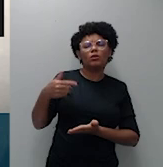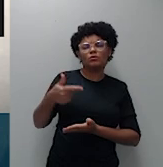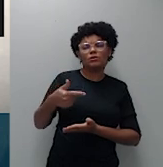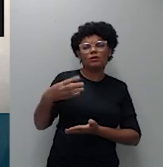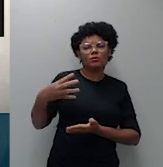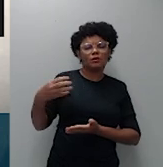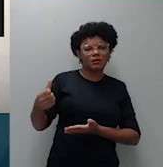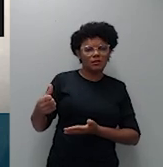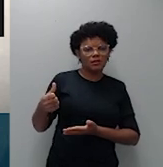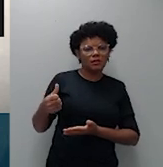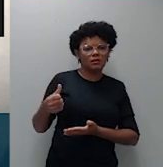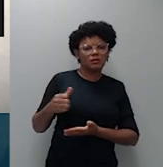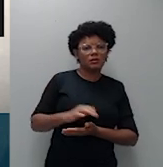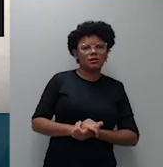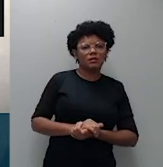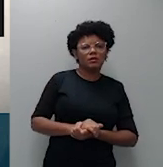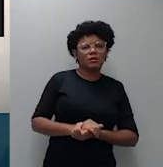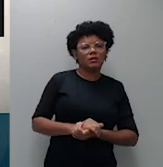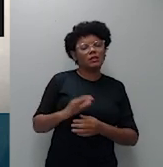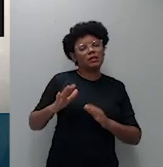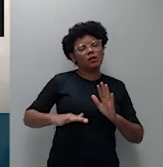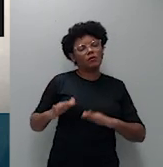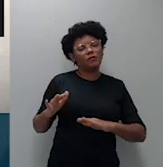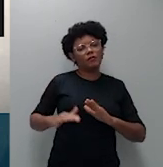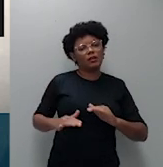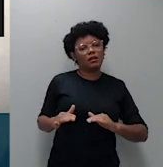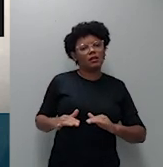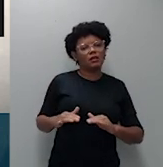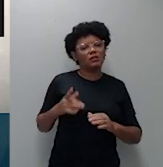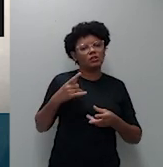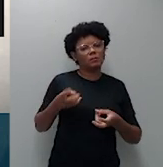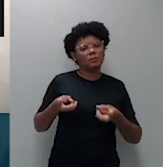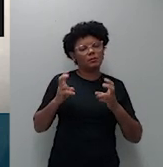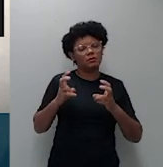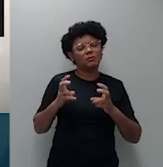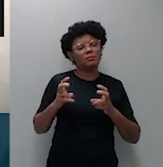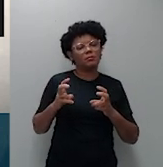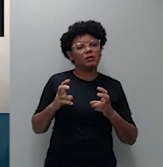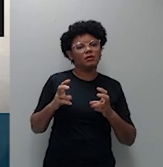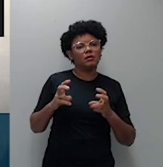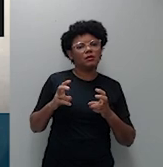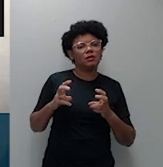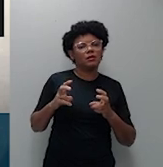pudesse verificar ocorrência